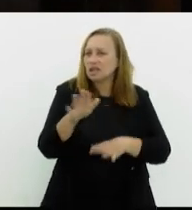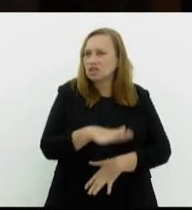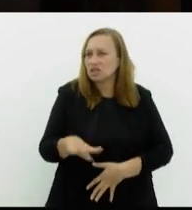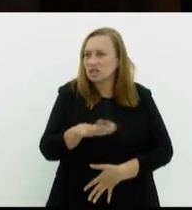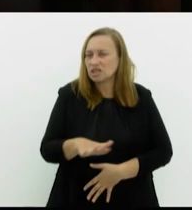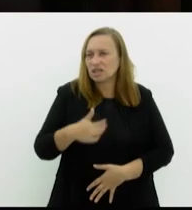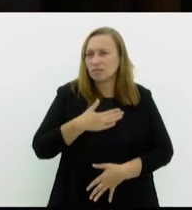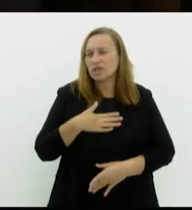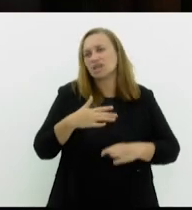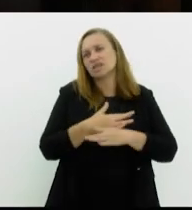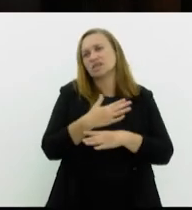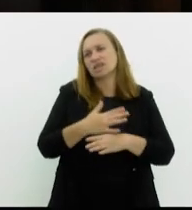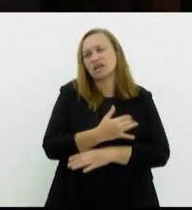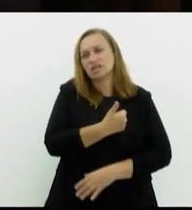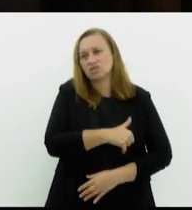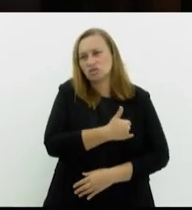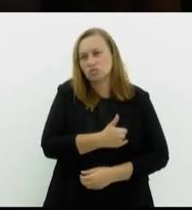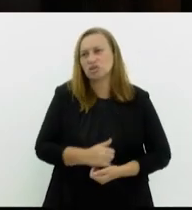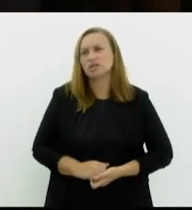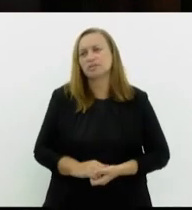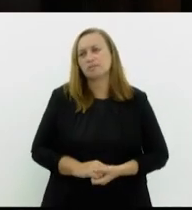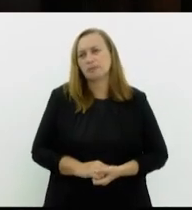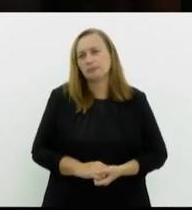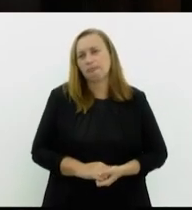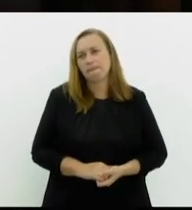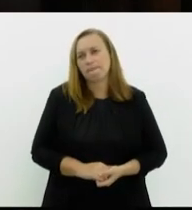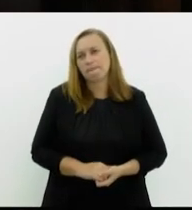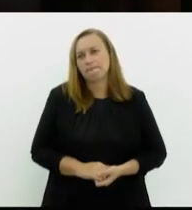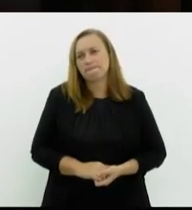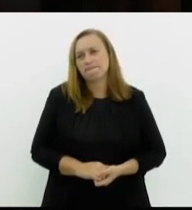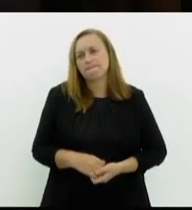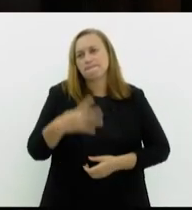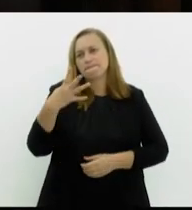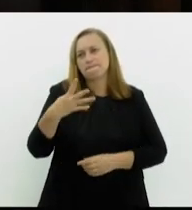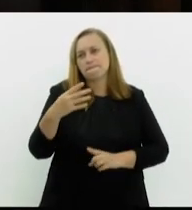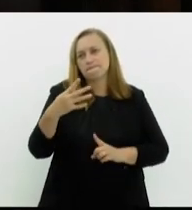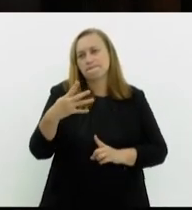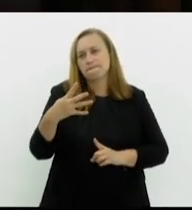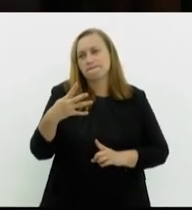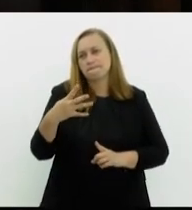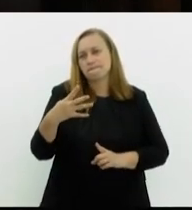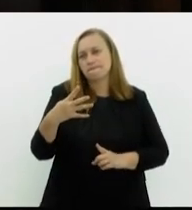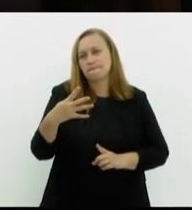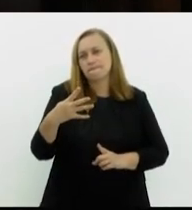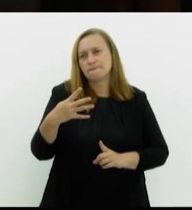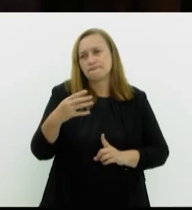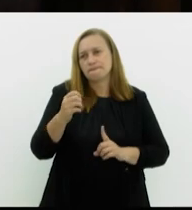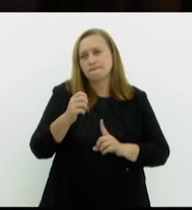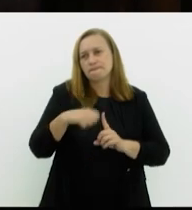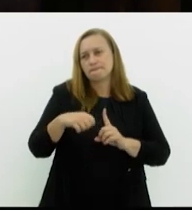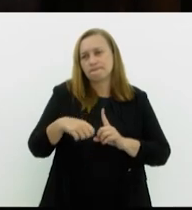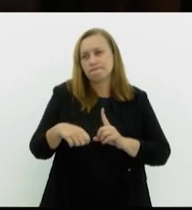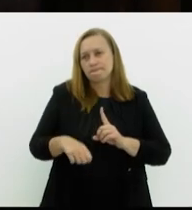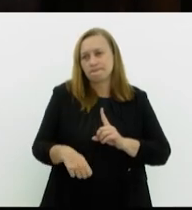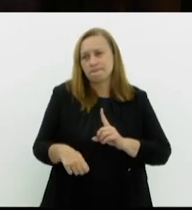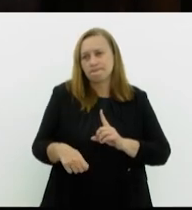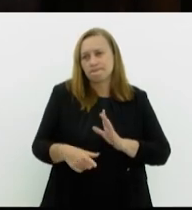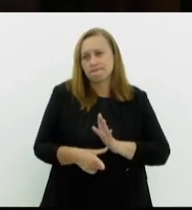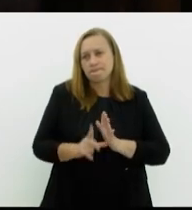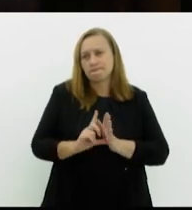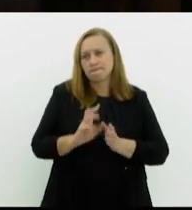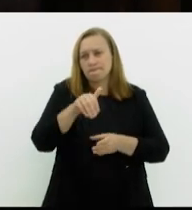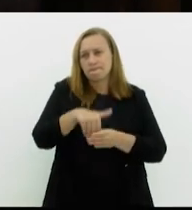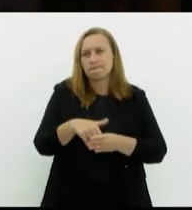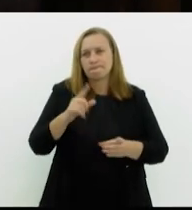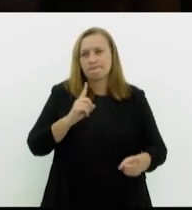minha cidade, São João de Meriti. Há 4 meses de uma eleição, descobriram que a cidade de São João de